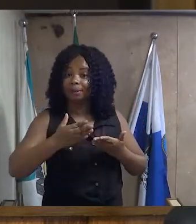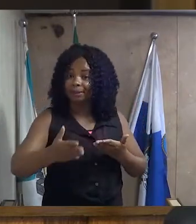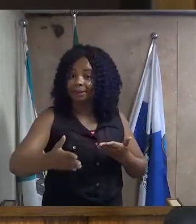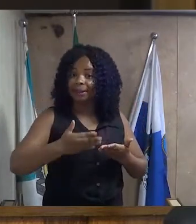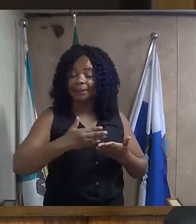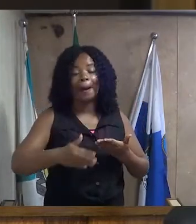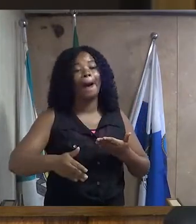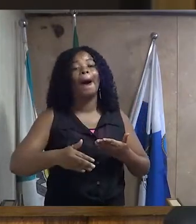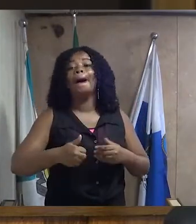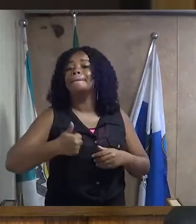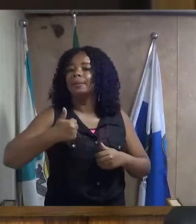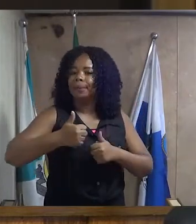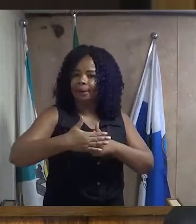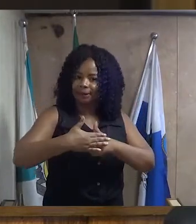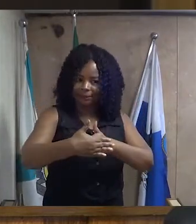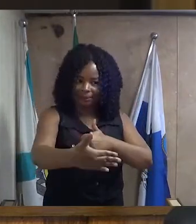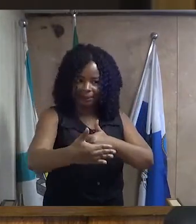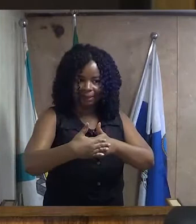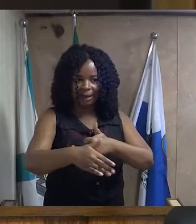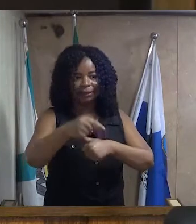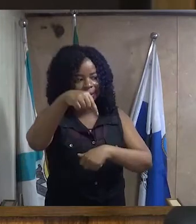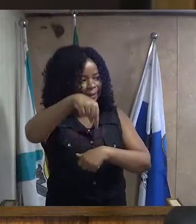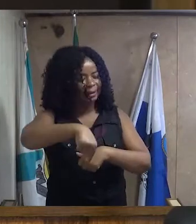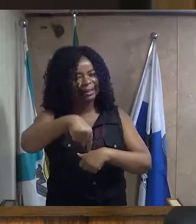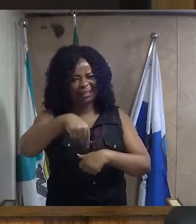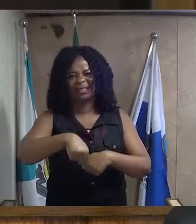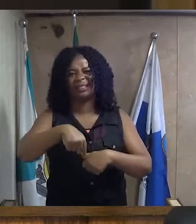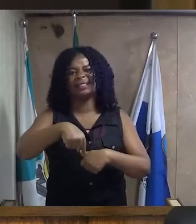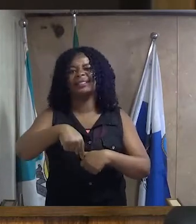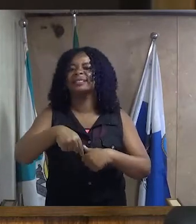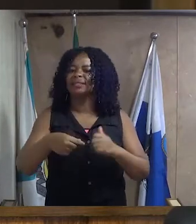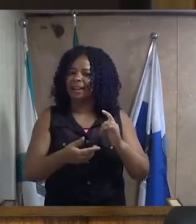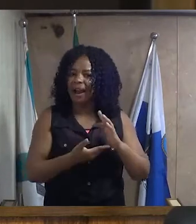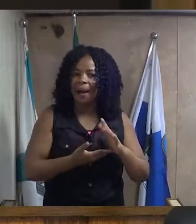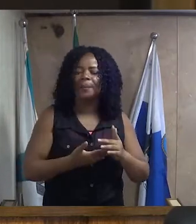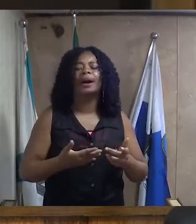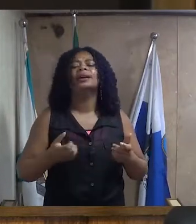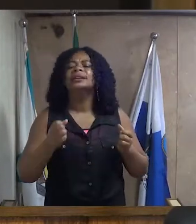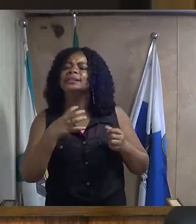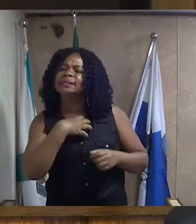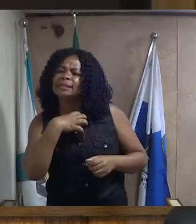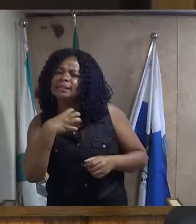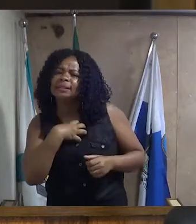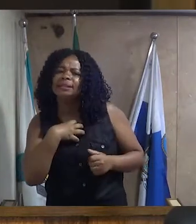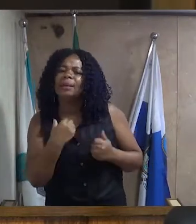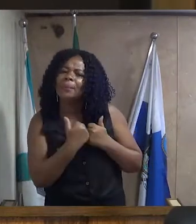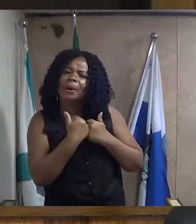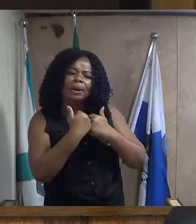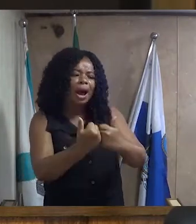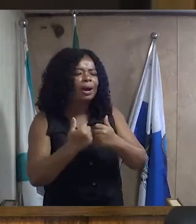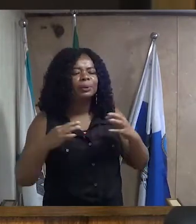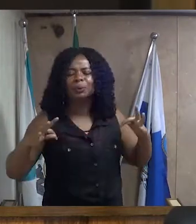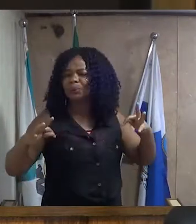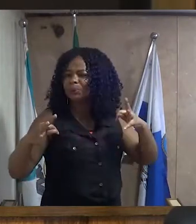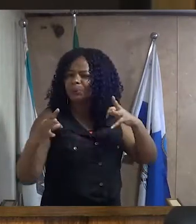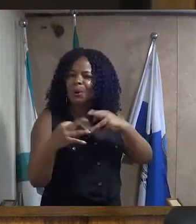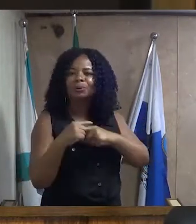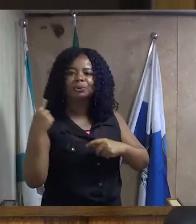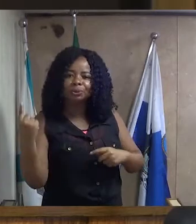primeira legislatura aqui nessa casa. Se sinta acolhido junto com todos nós, que já estamos aqui um pouco de mais